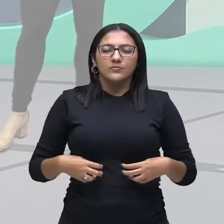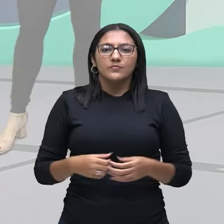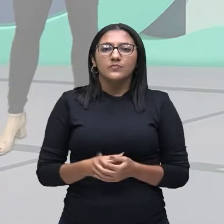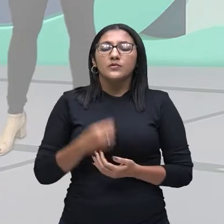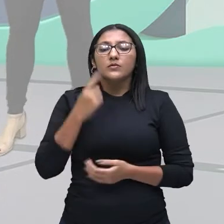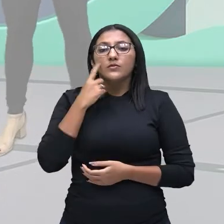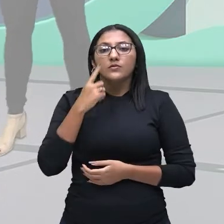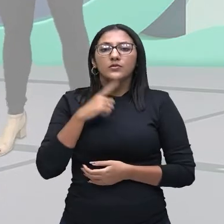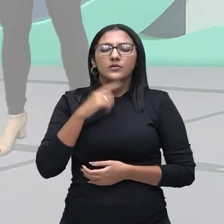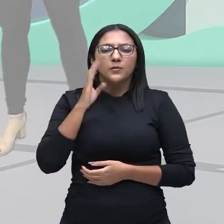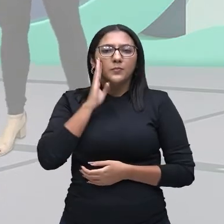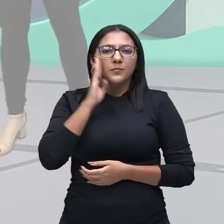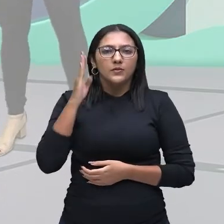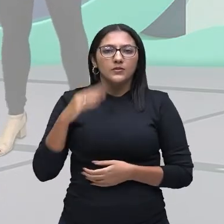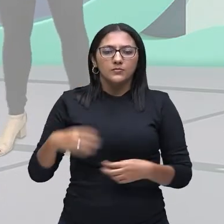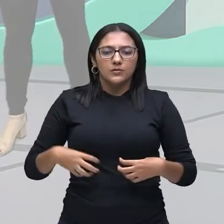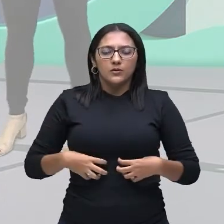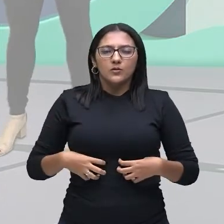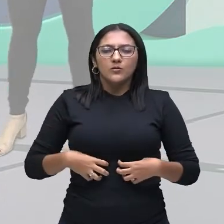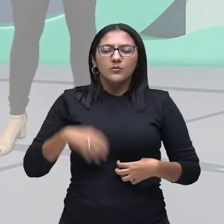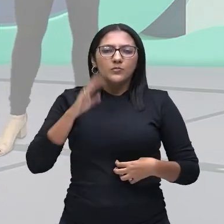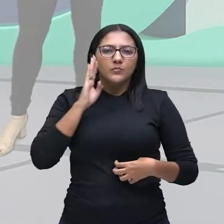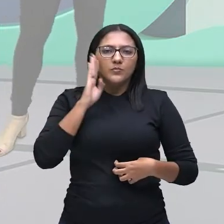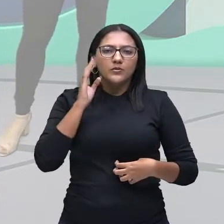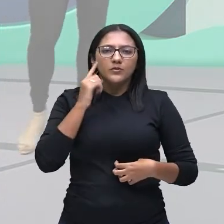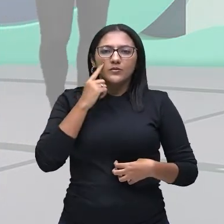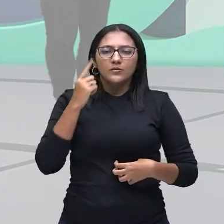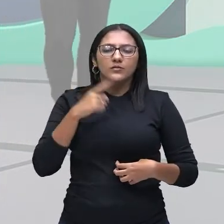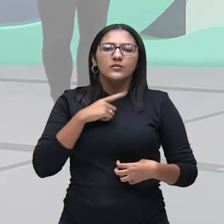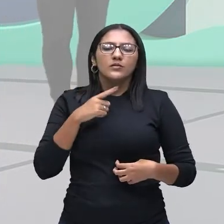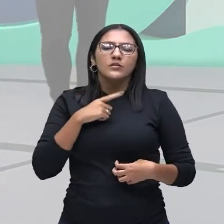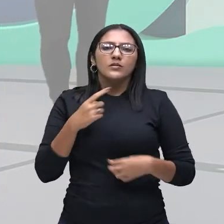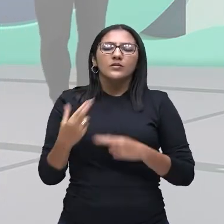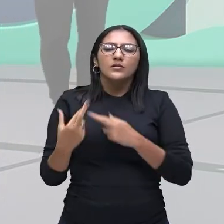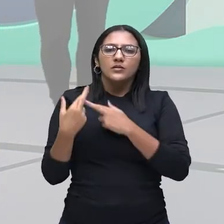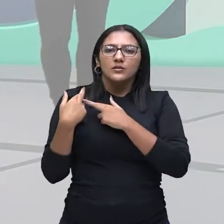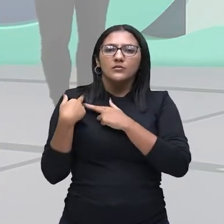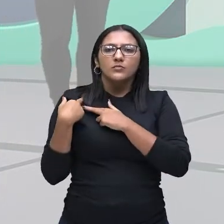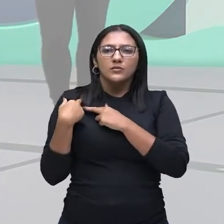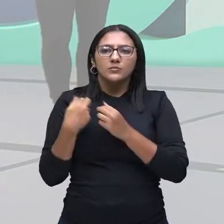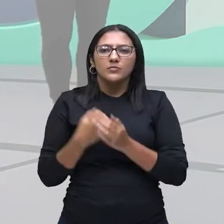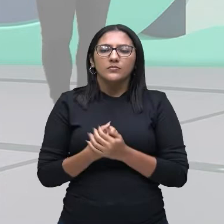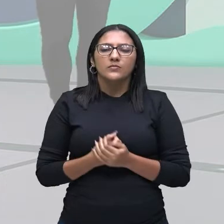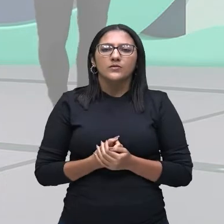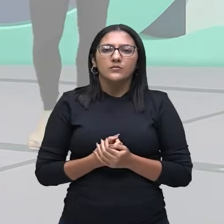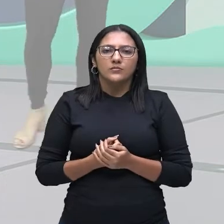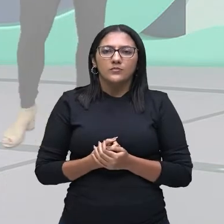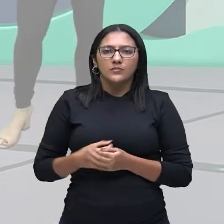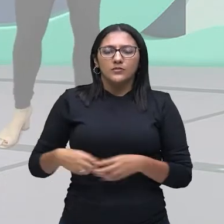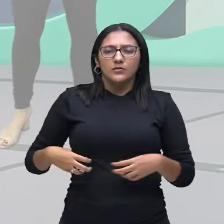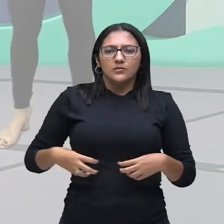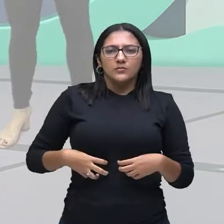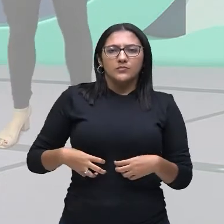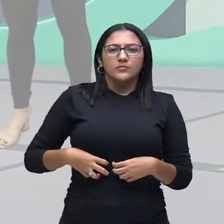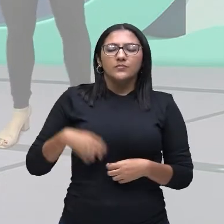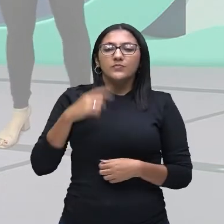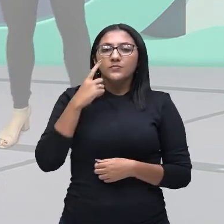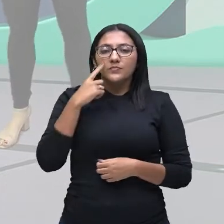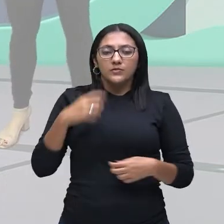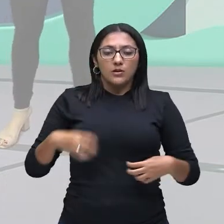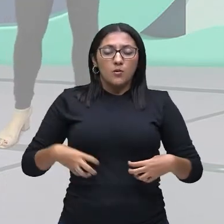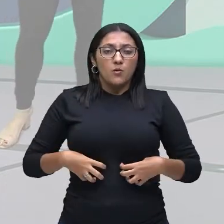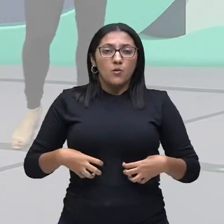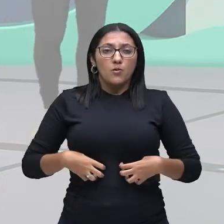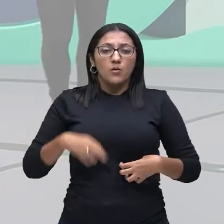os principais órgãos que formam o sistema excretor que vão ser responsáveis pela formação da urina. Então nós temos os